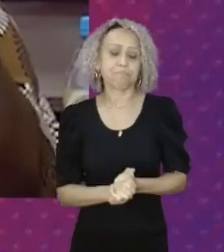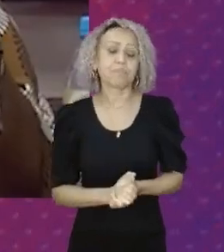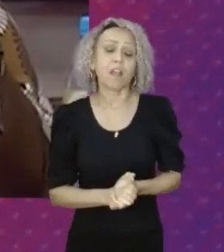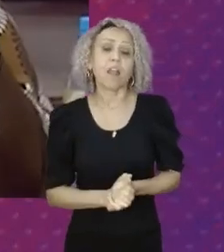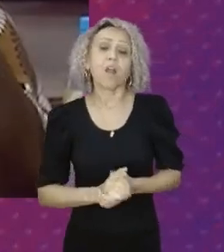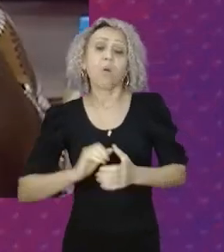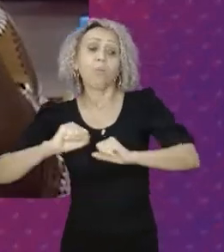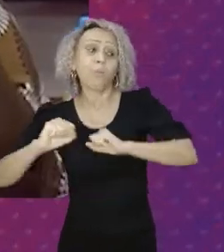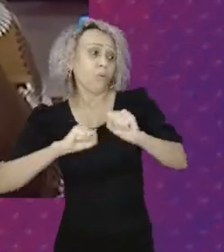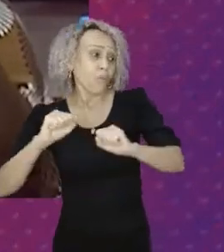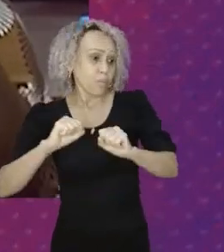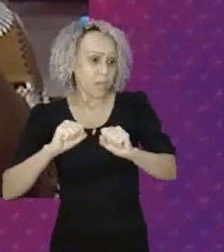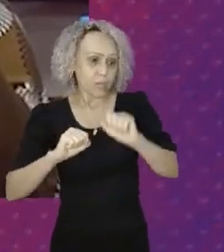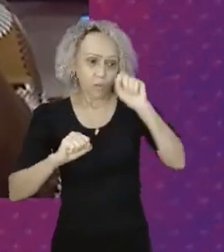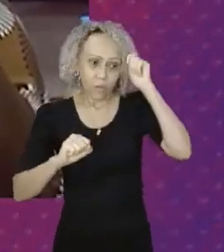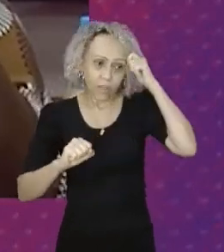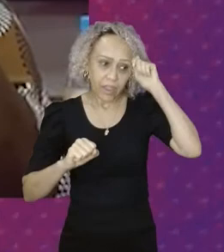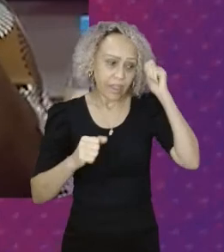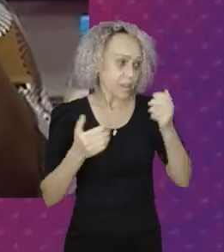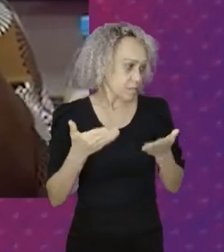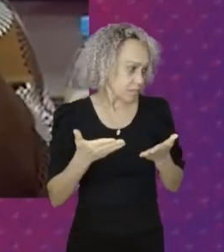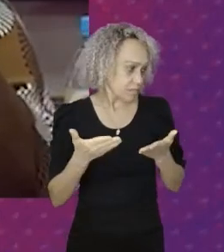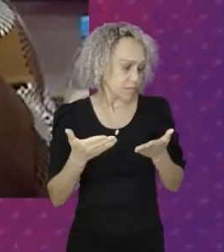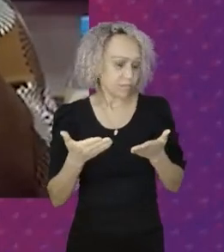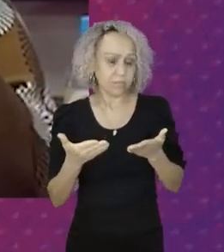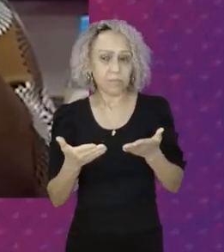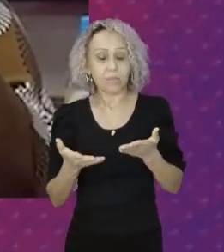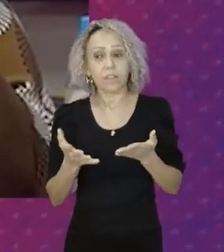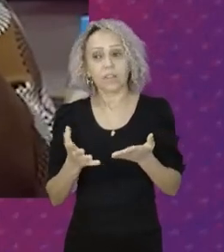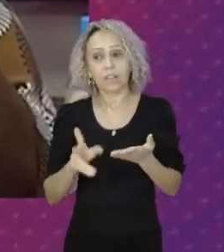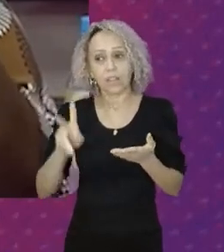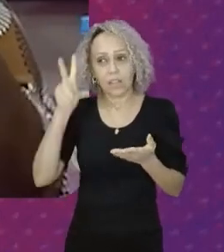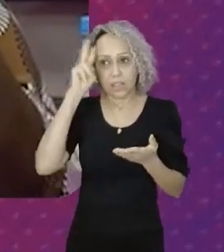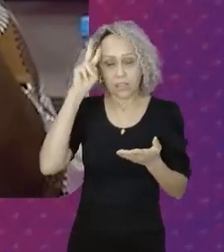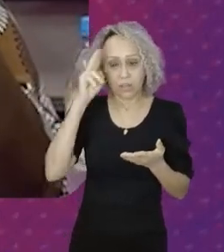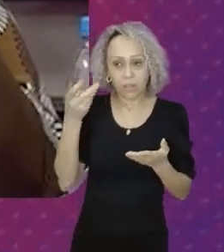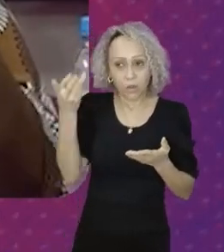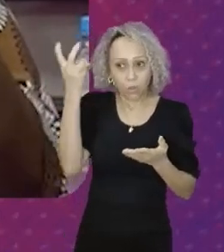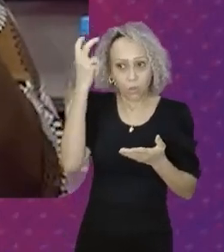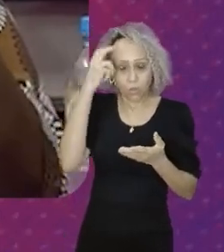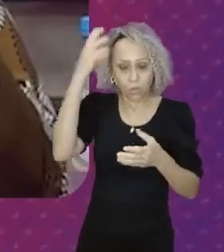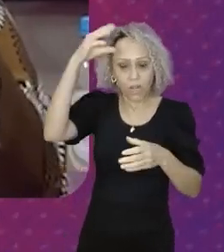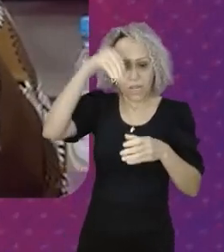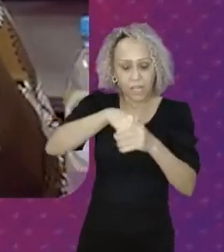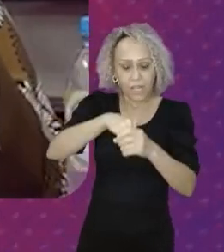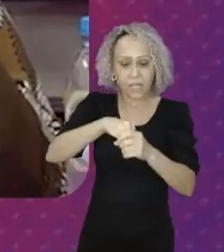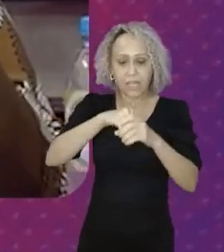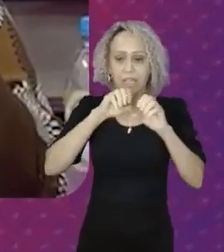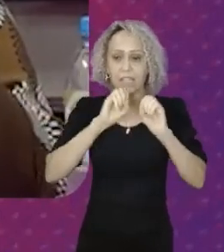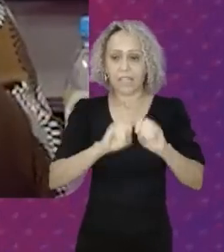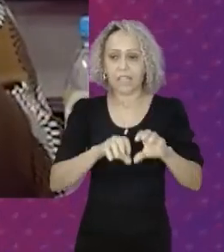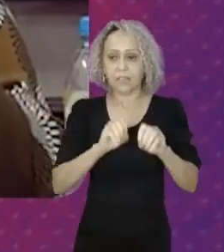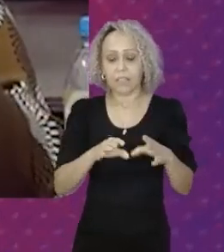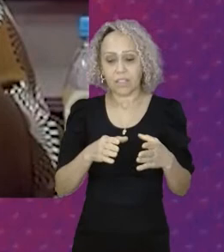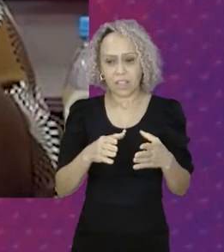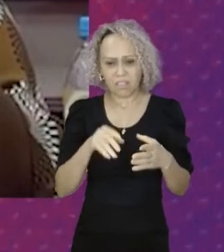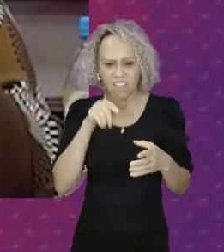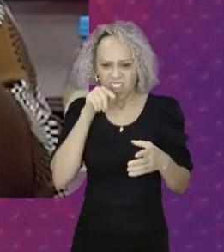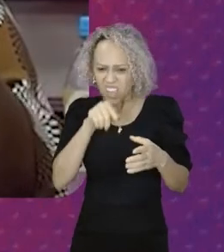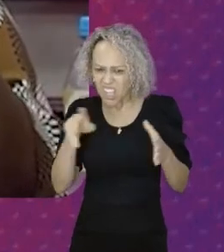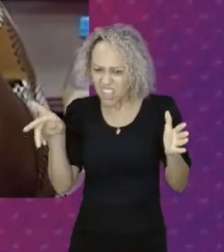essa tese de incluir história e cultura na educação, ela não é uma tese do século